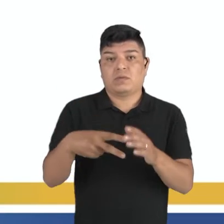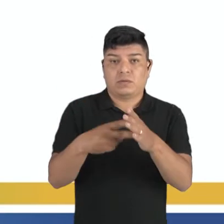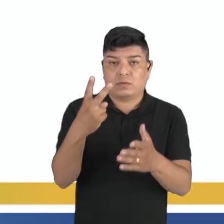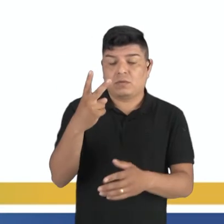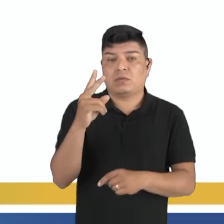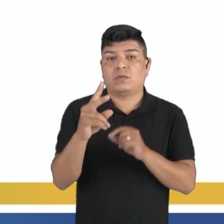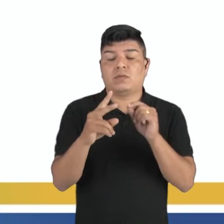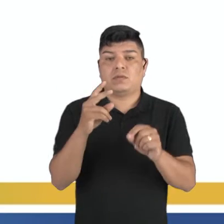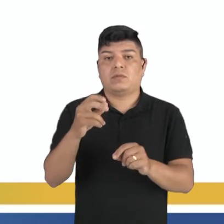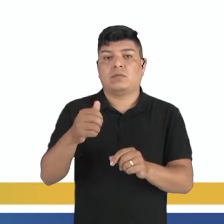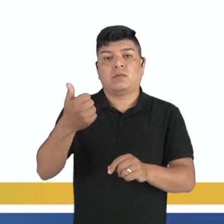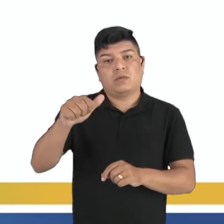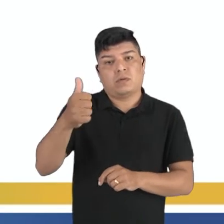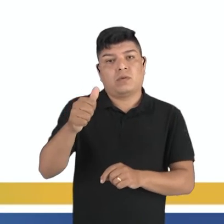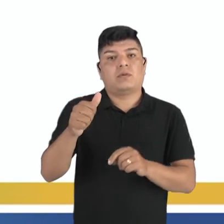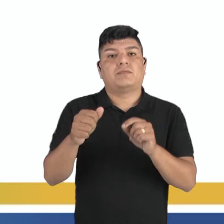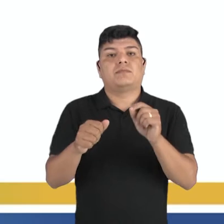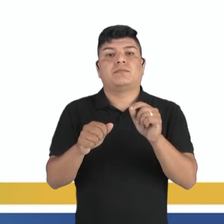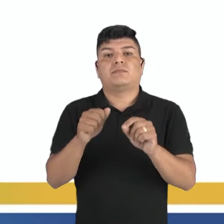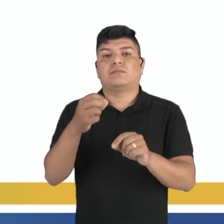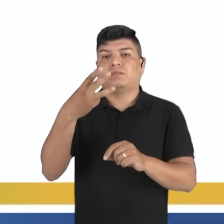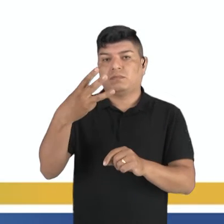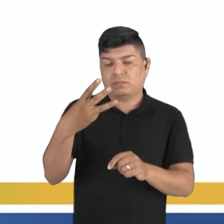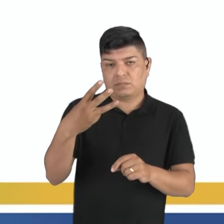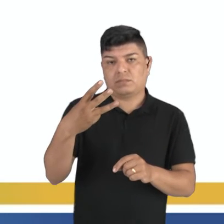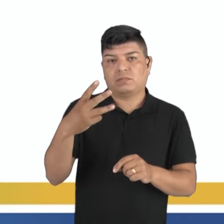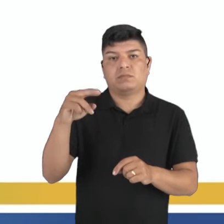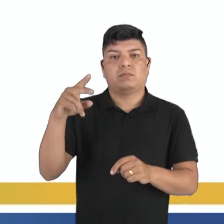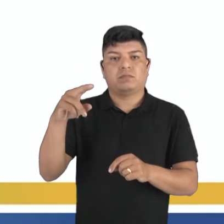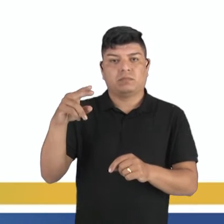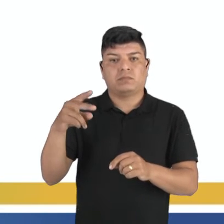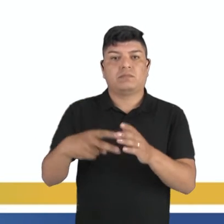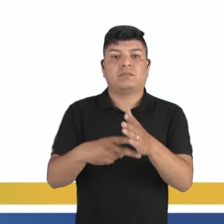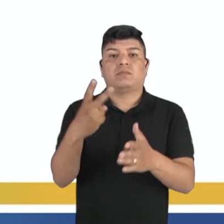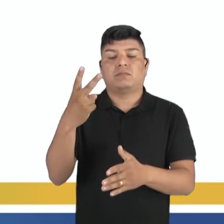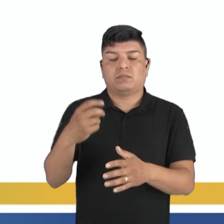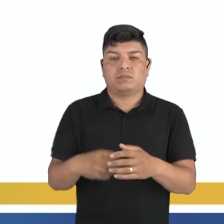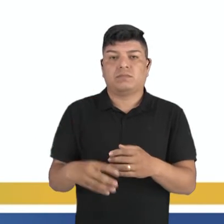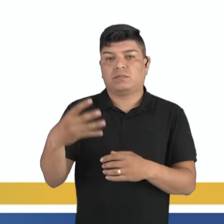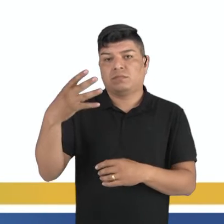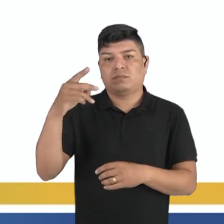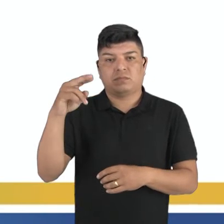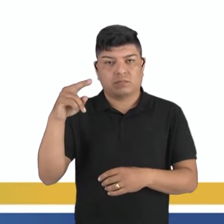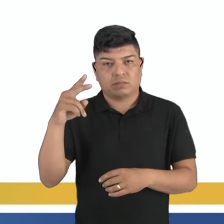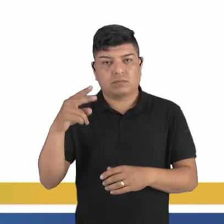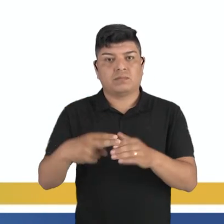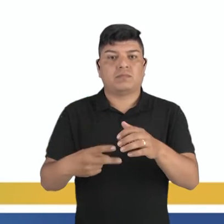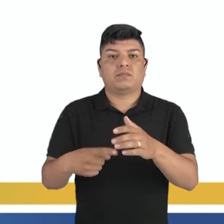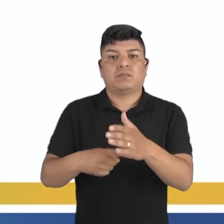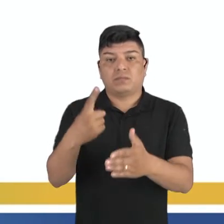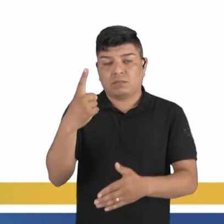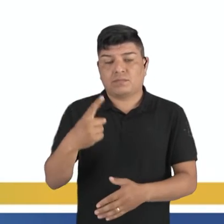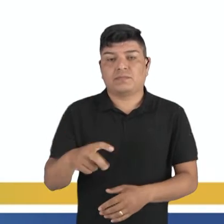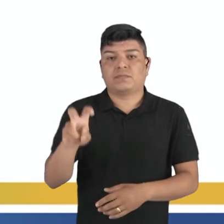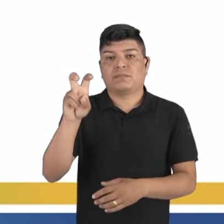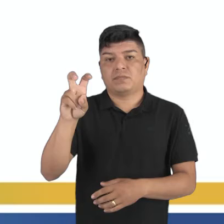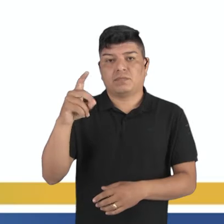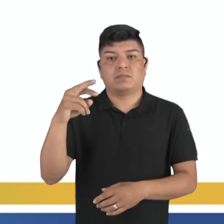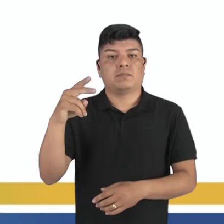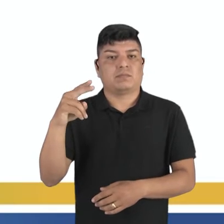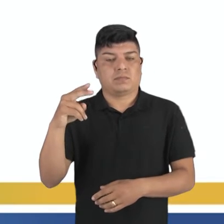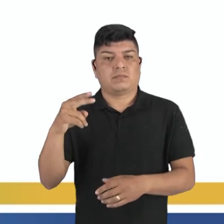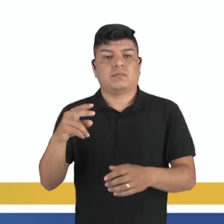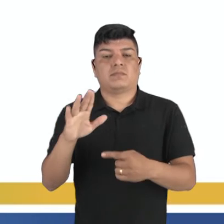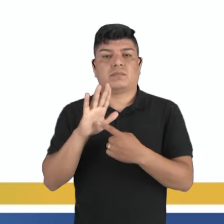irmãos aparece 11 vezes, a quantidade de 3 irmãos aparece 2 vezes, de 4 irmãos aparece 1 vez e de 5